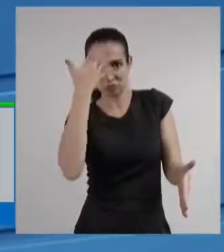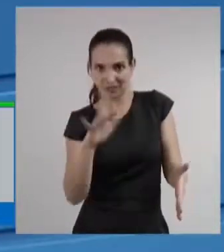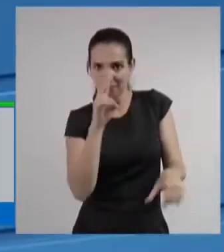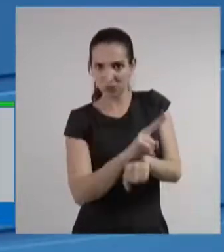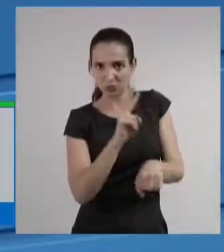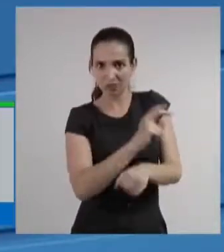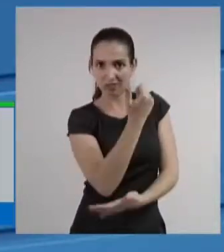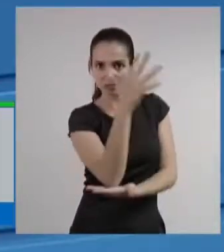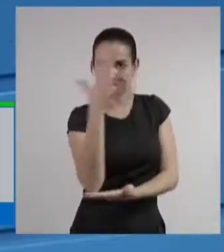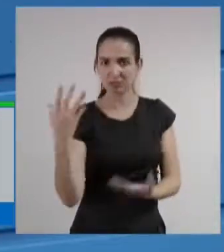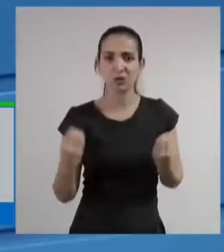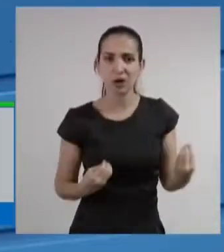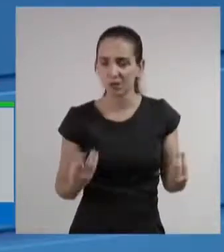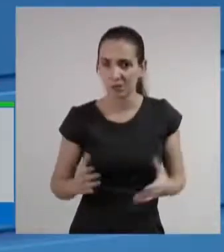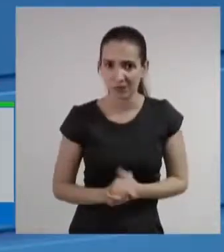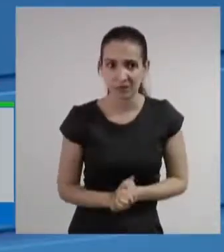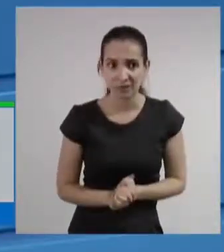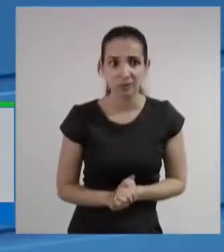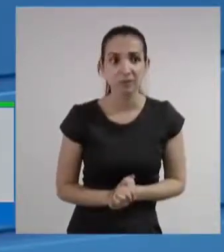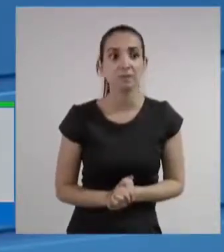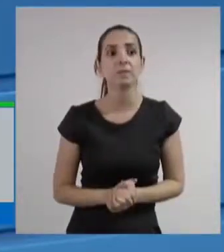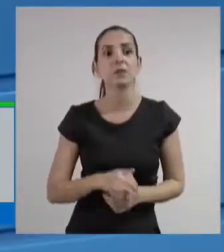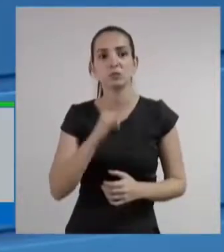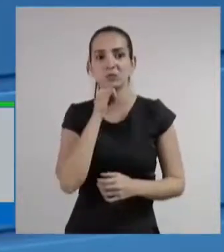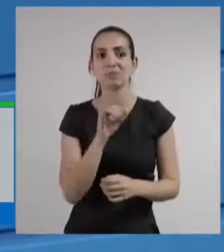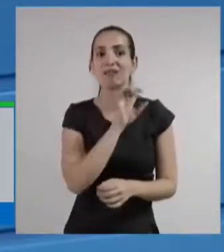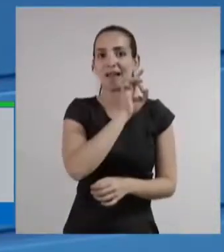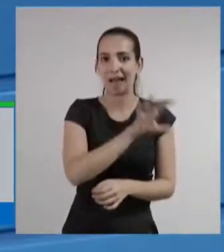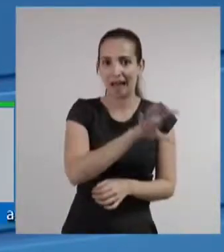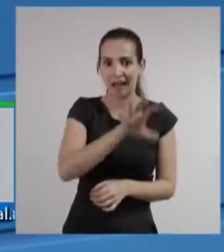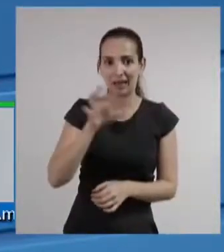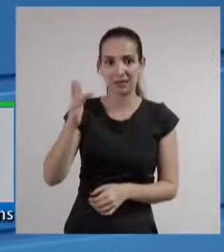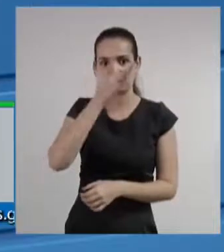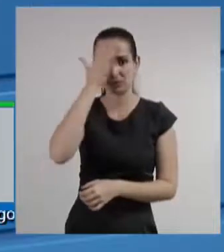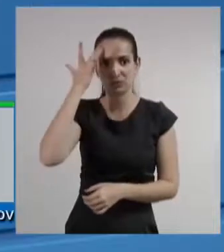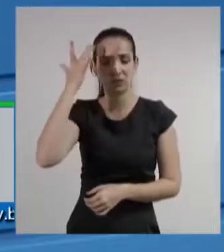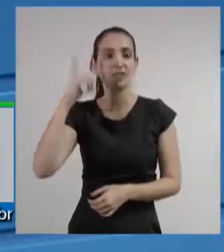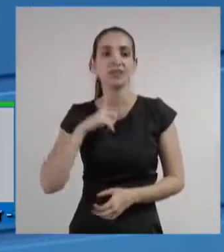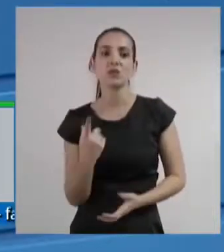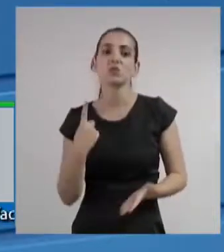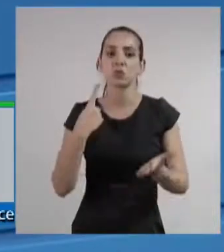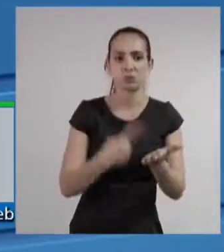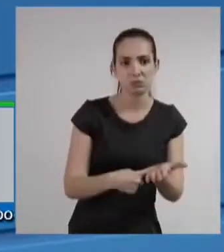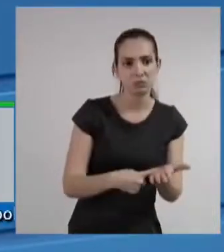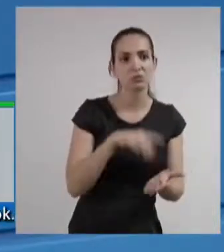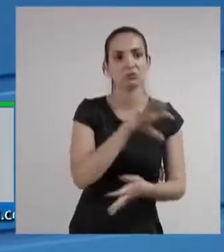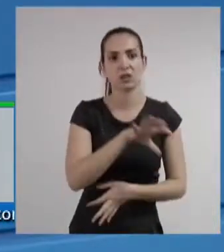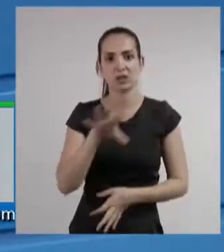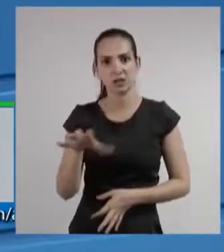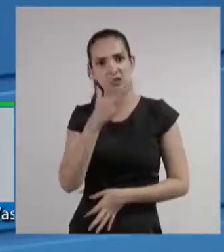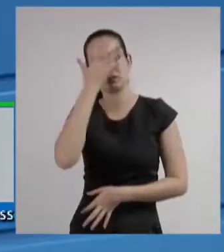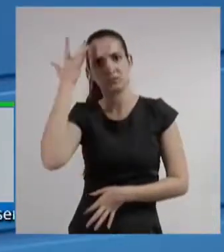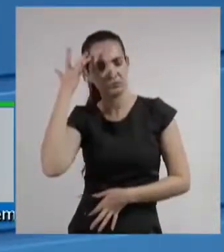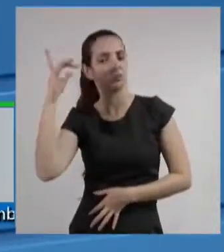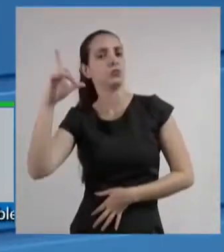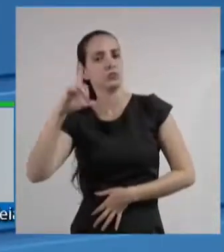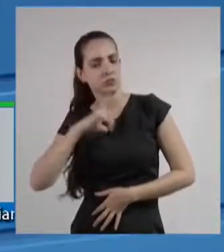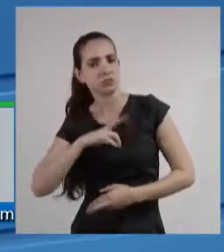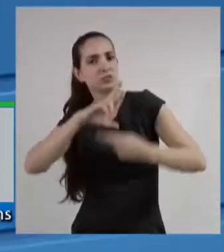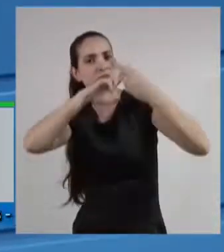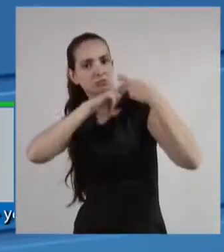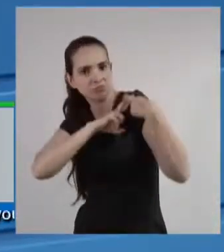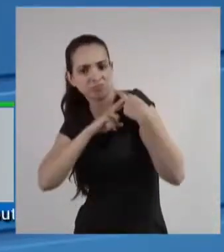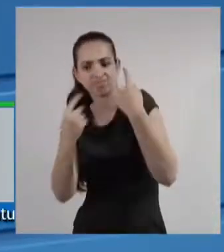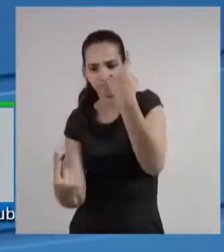produtor rural tem que fazer o dele, o pessoal do ecoturismo tem que fazer o dele, e pronto. É lei do uso do solo, deputado. Eu acho que é importante a